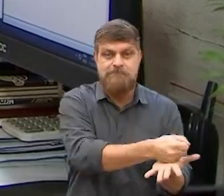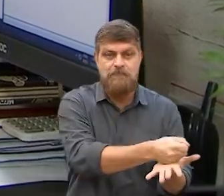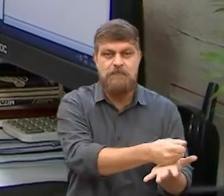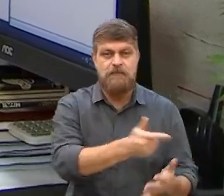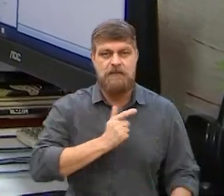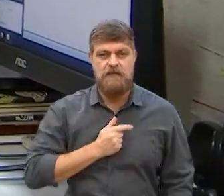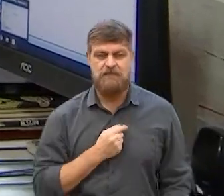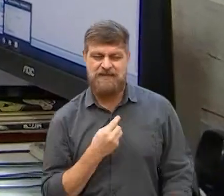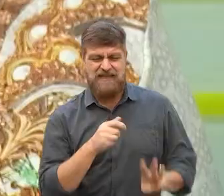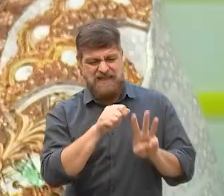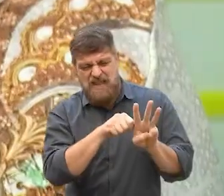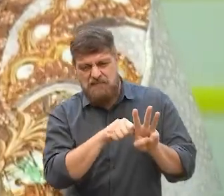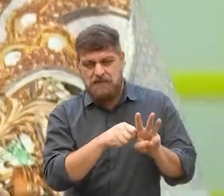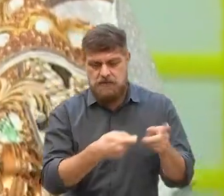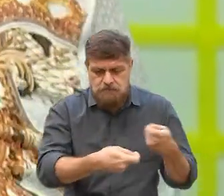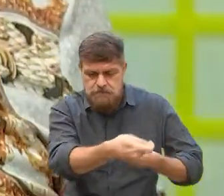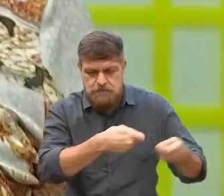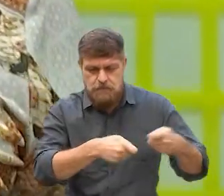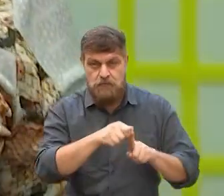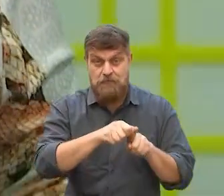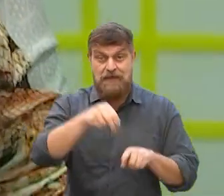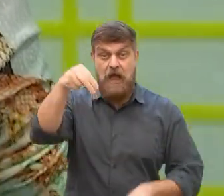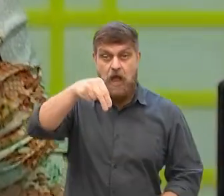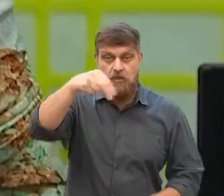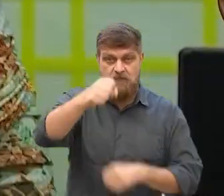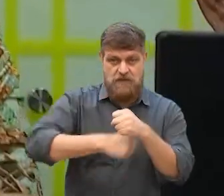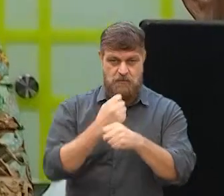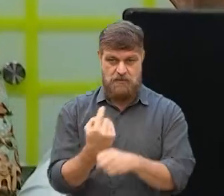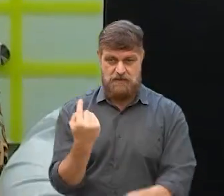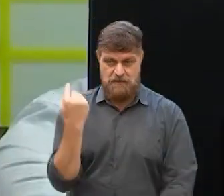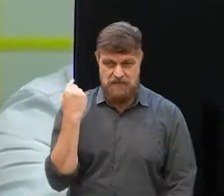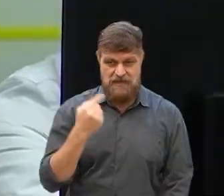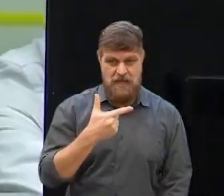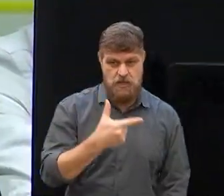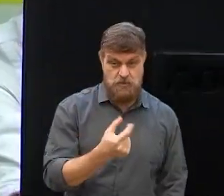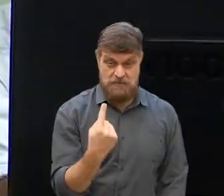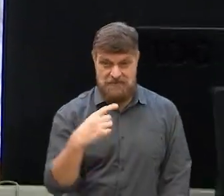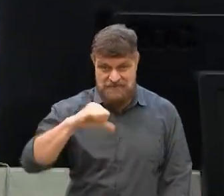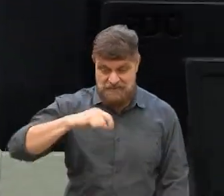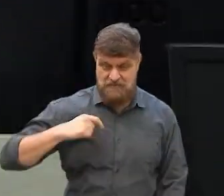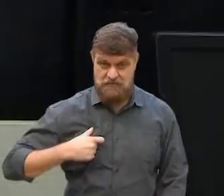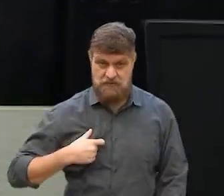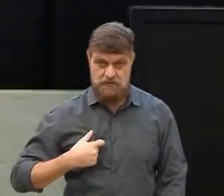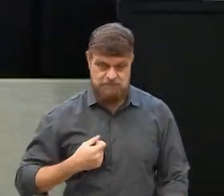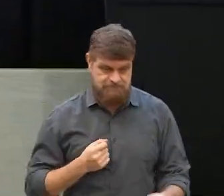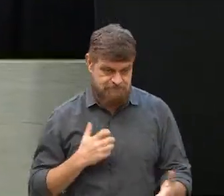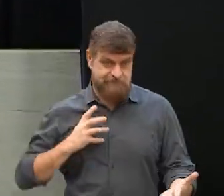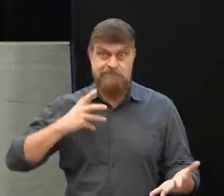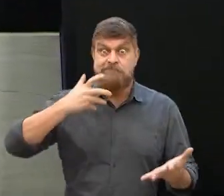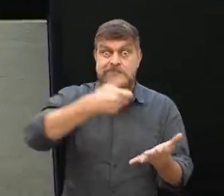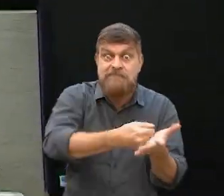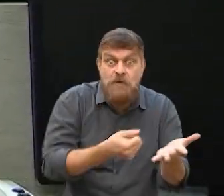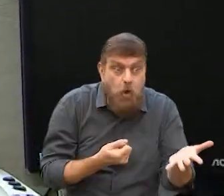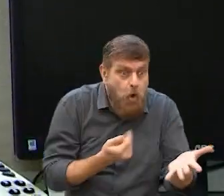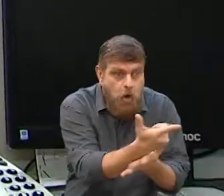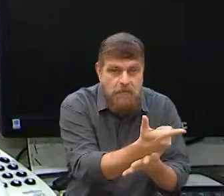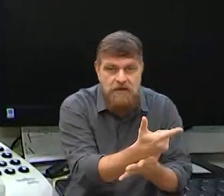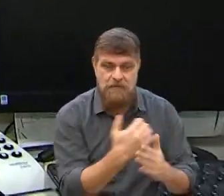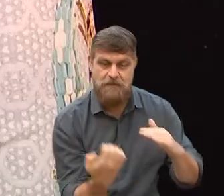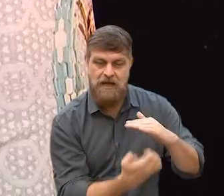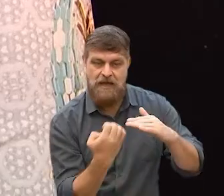representar 2 fábricas de São Paulo de sobremesa para restaurantes. Isso há 20